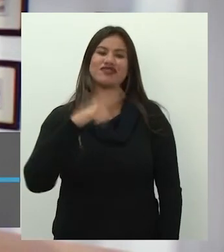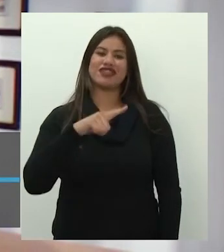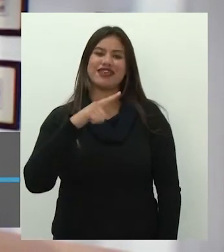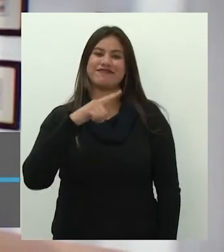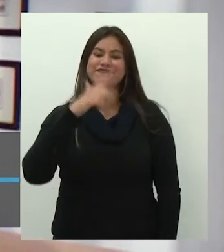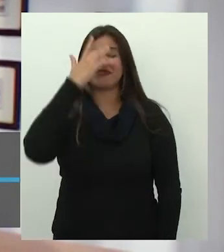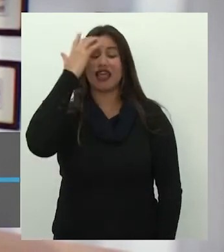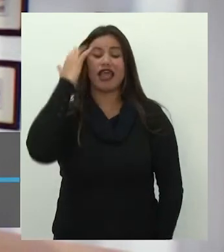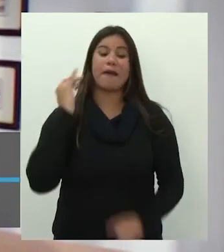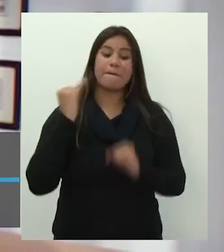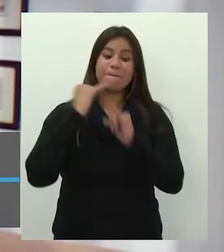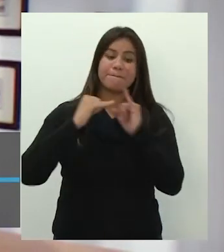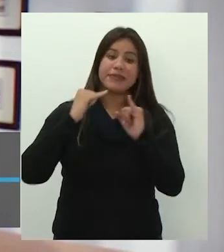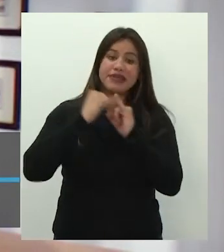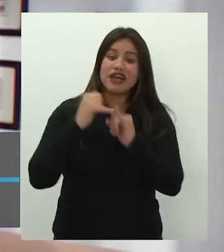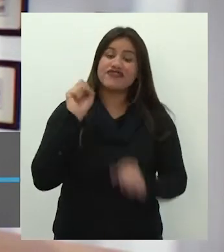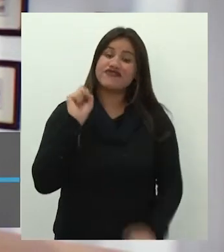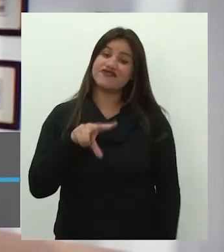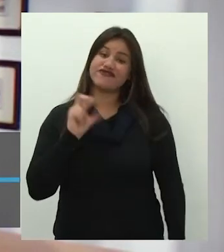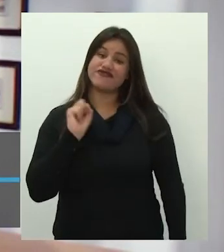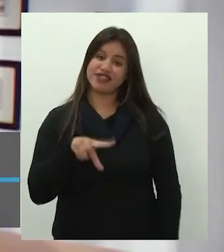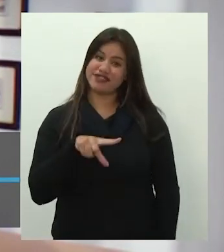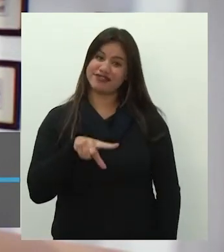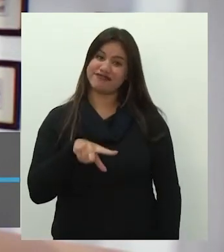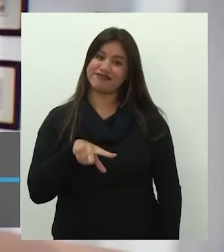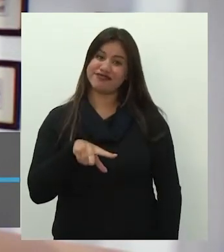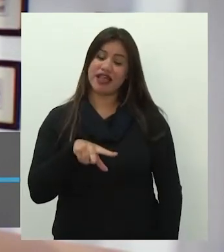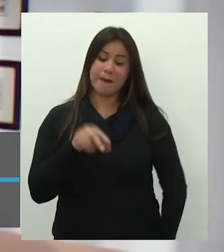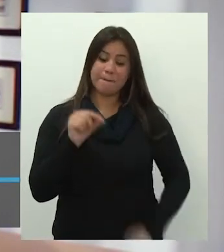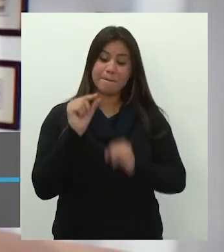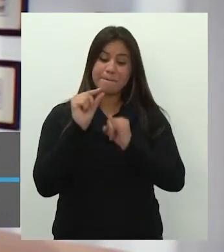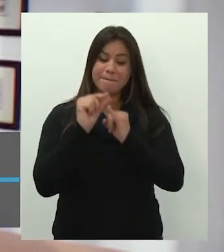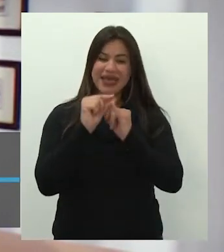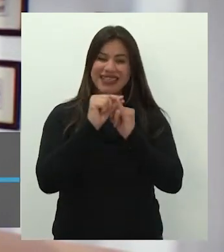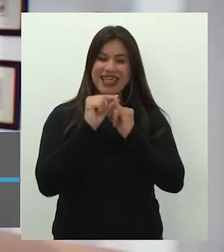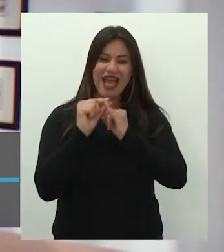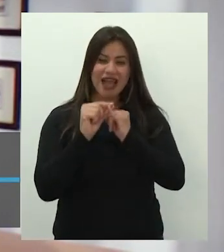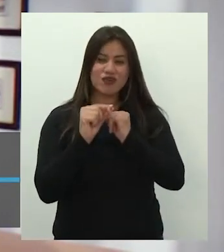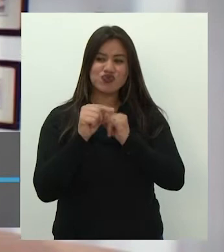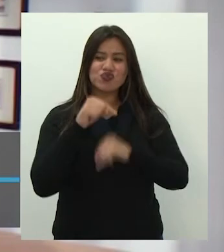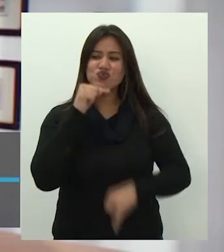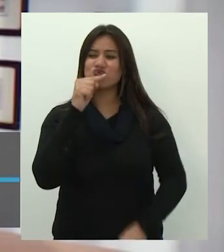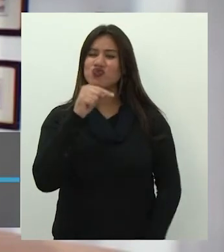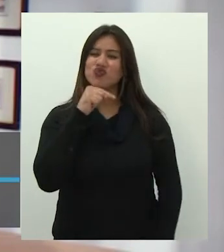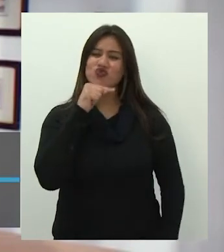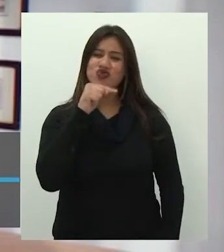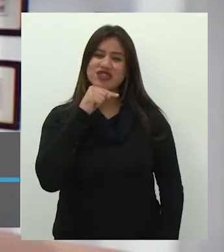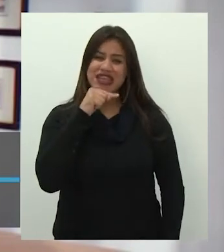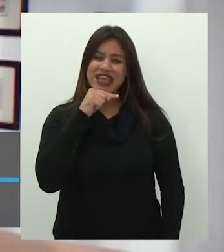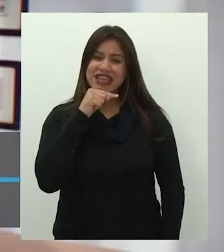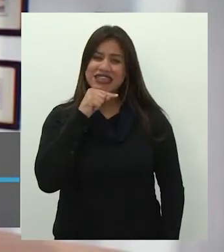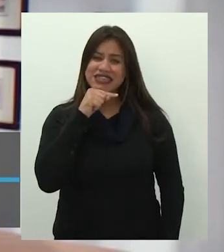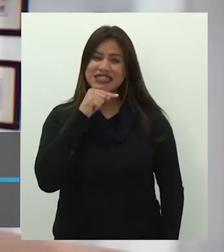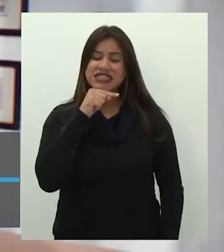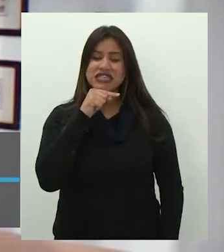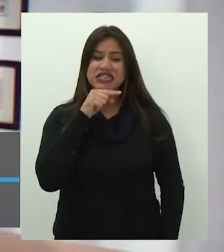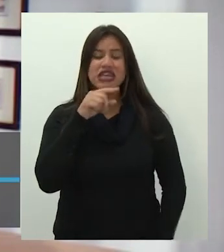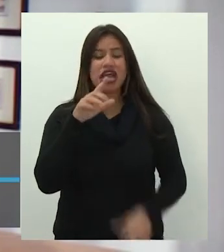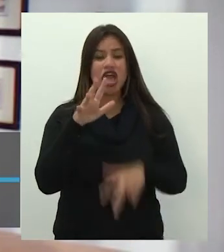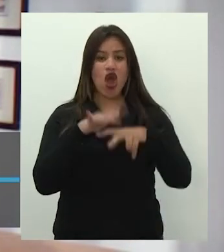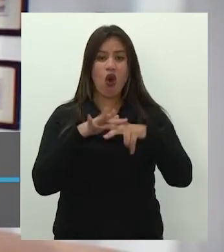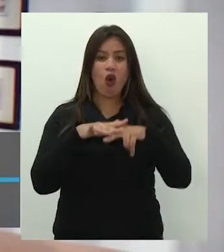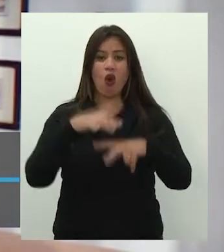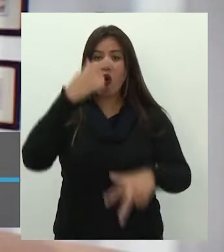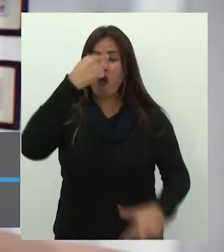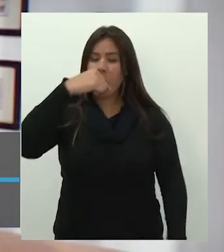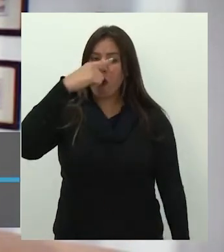vírus. Então, apenas pedaços não conseguem causar gripe, pedaços de